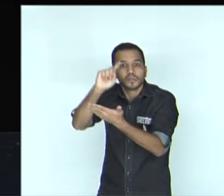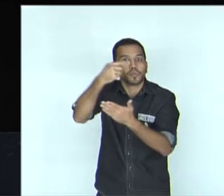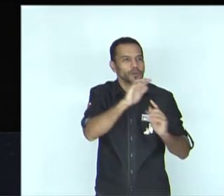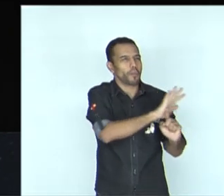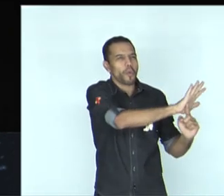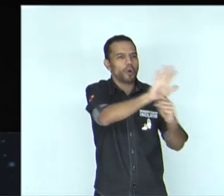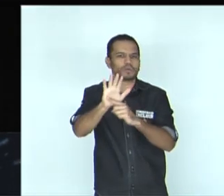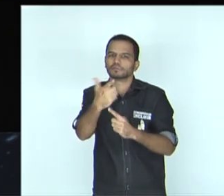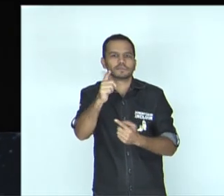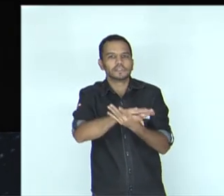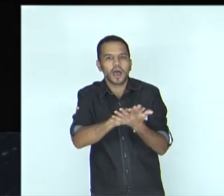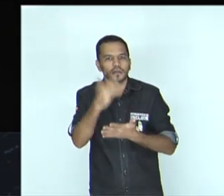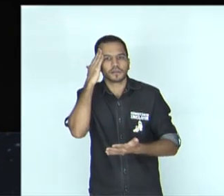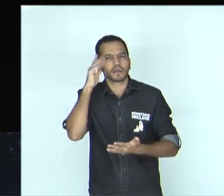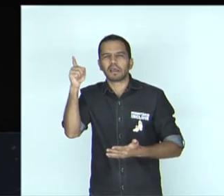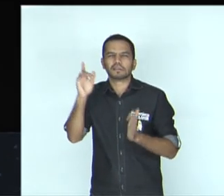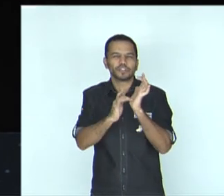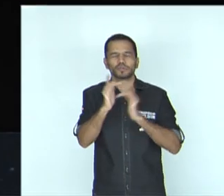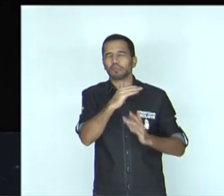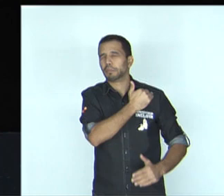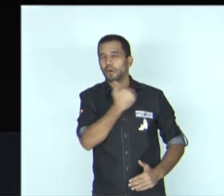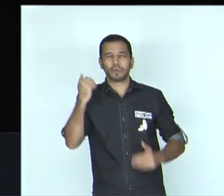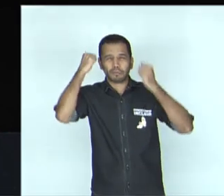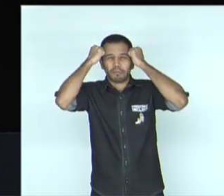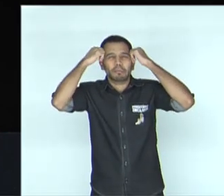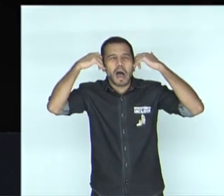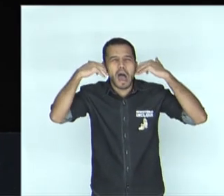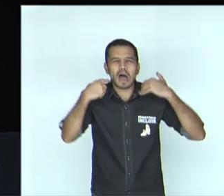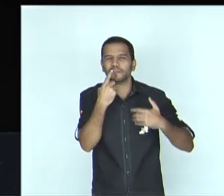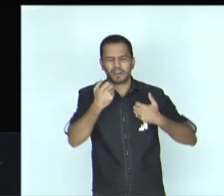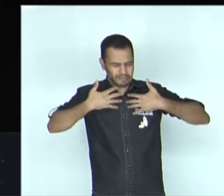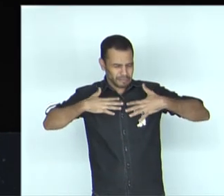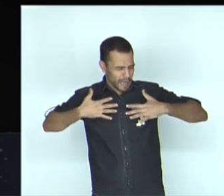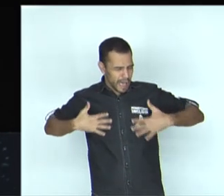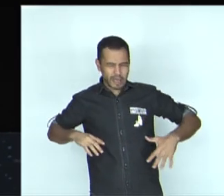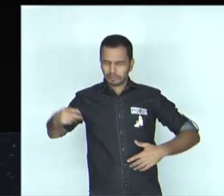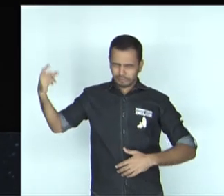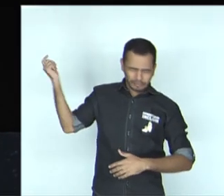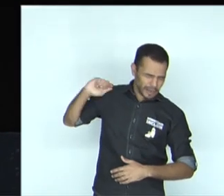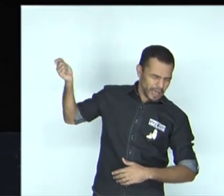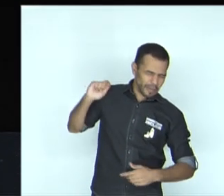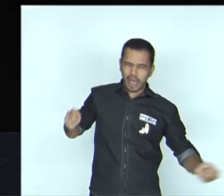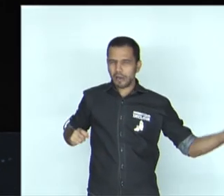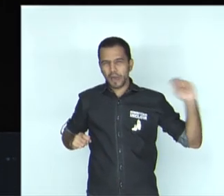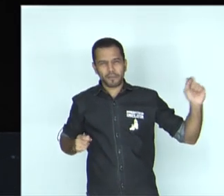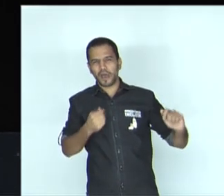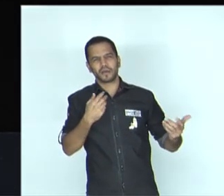cruz, ensanguentado, se você visse o filme desse momento, você saberia o quanto Deus te